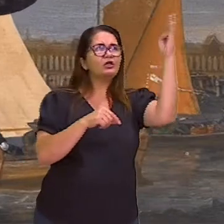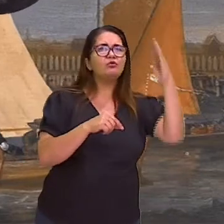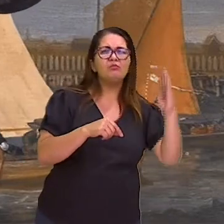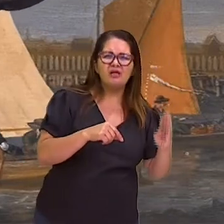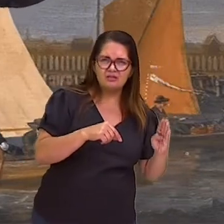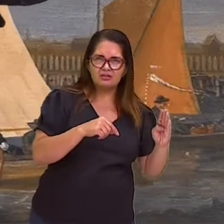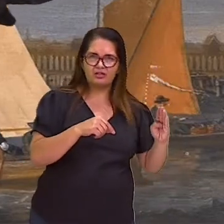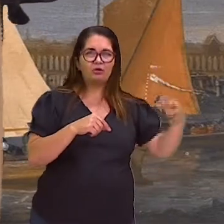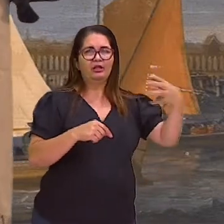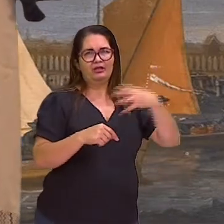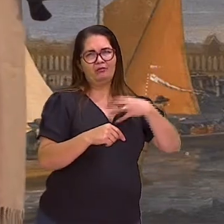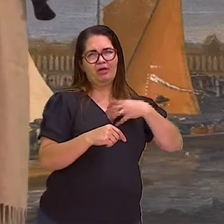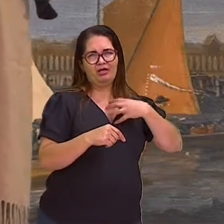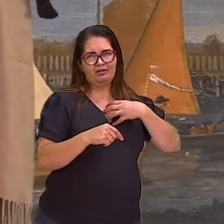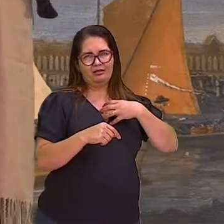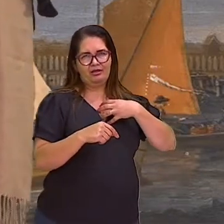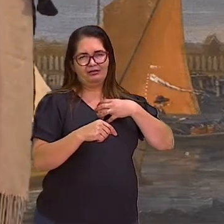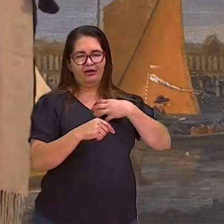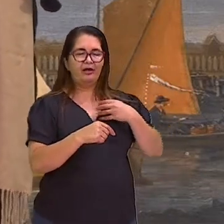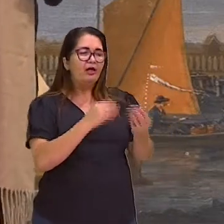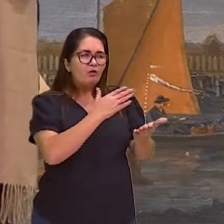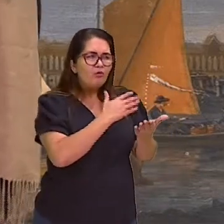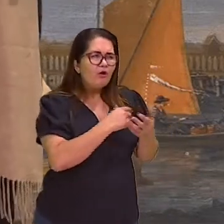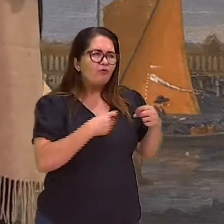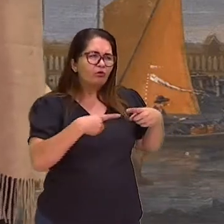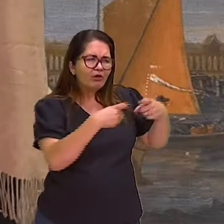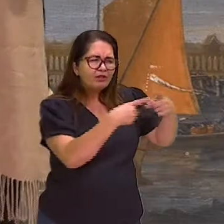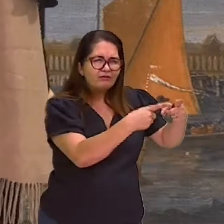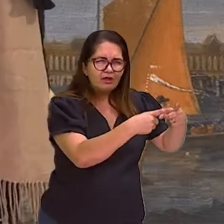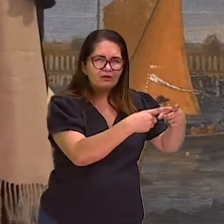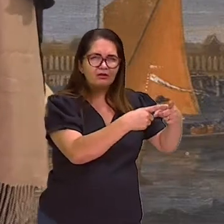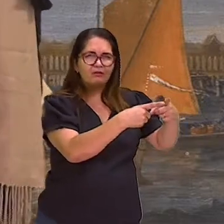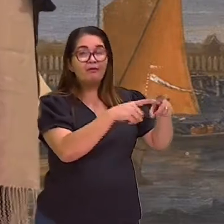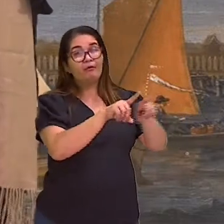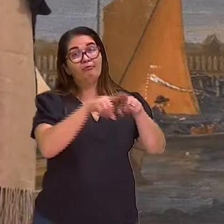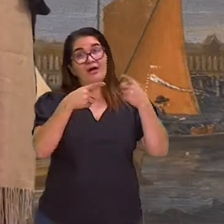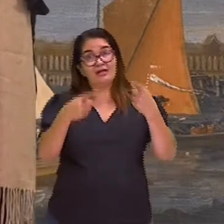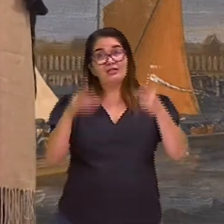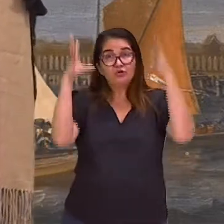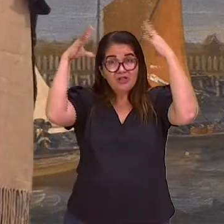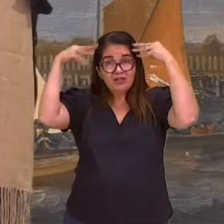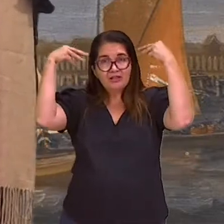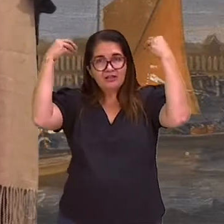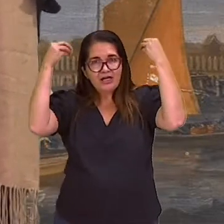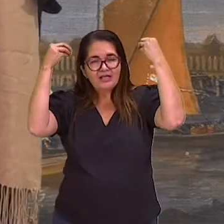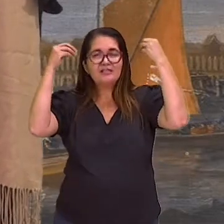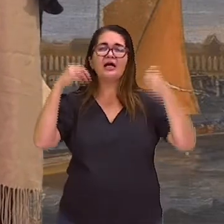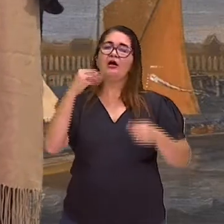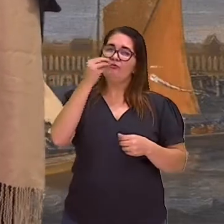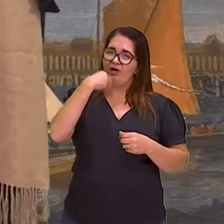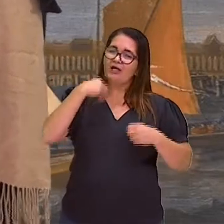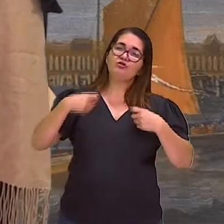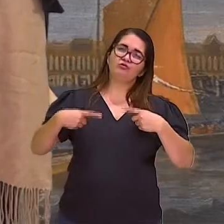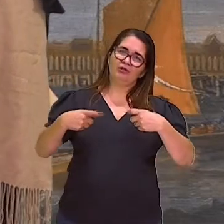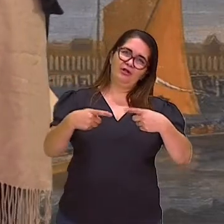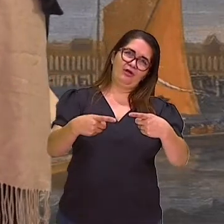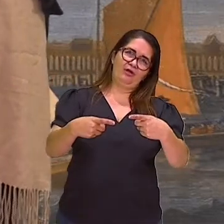na Bahia. Mas o ataque dos holandeses acabou fracassando. Depois disso, os holandeses